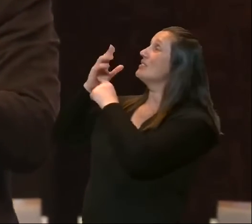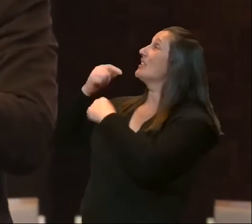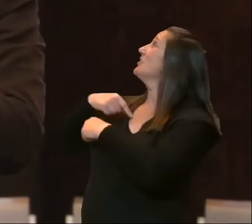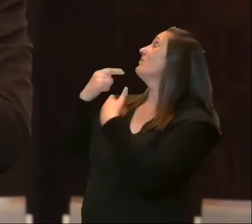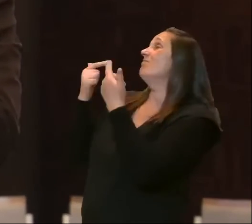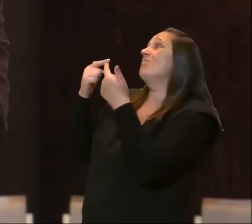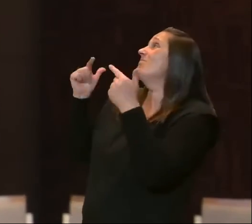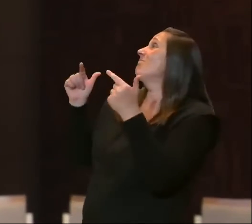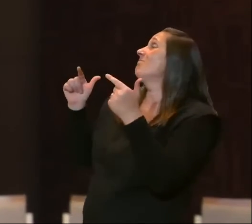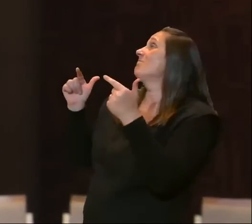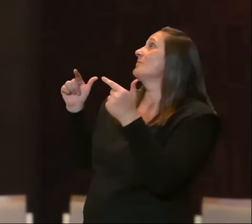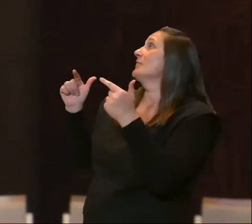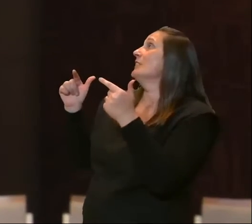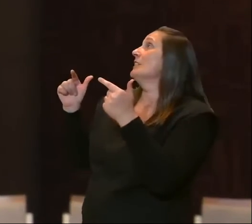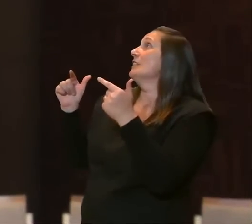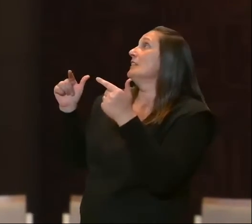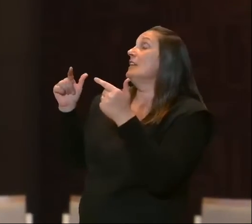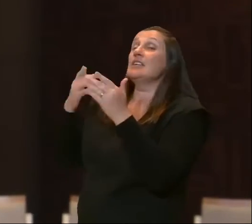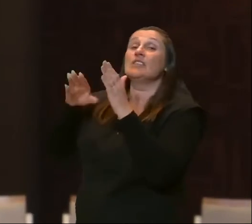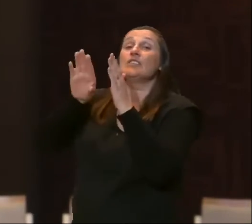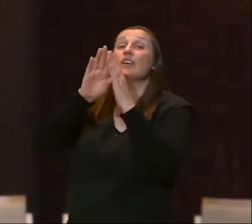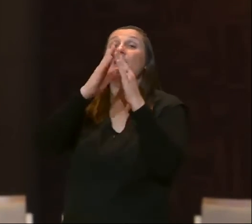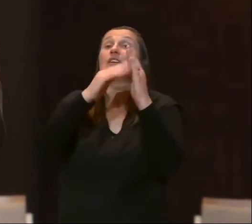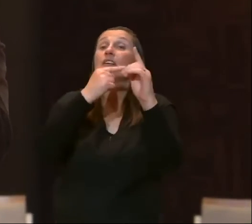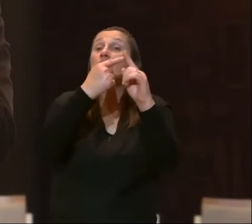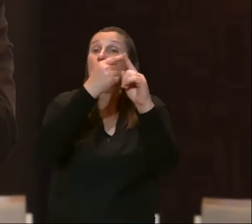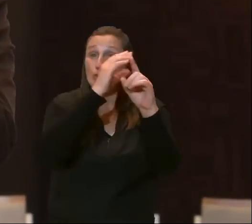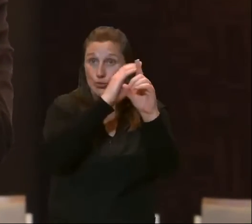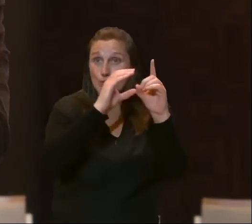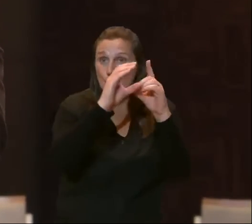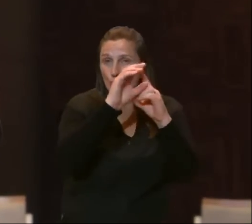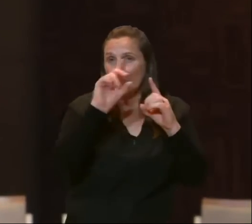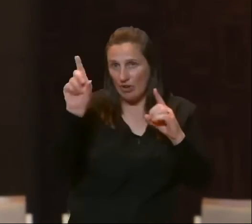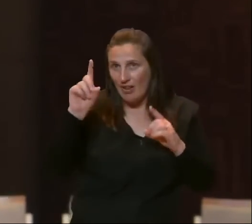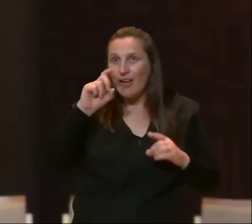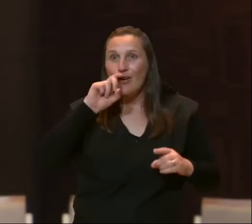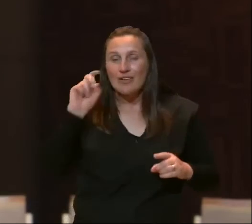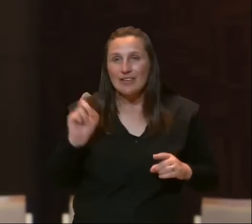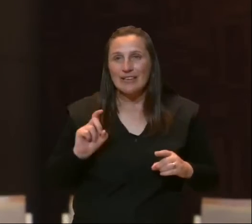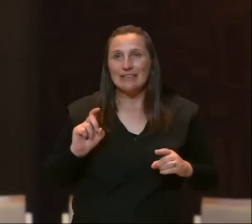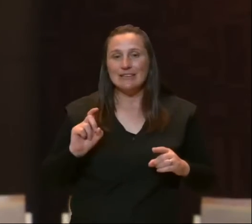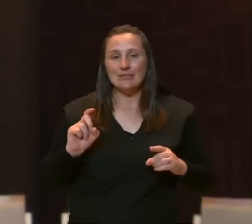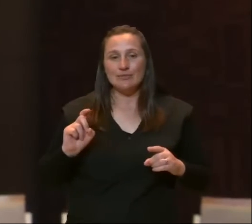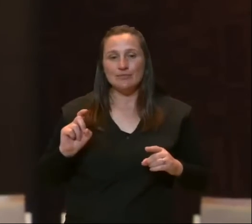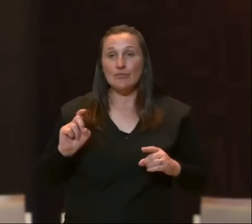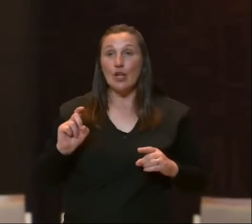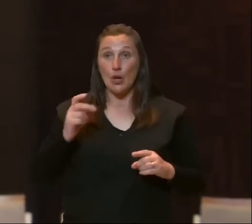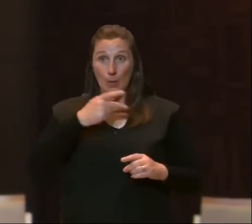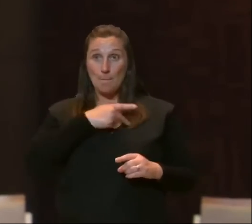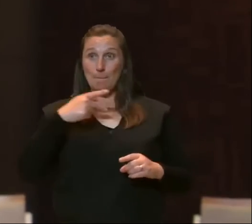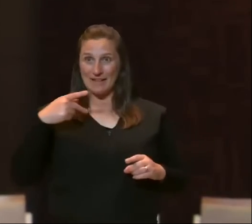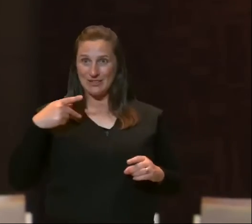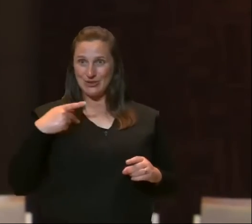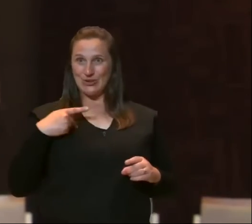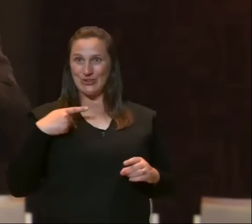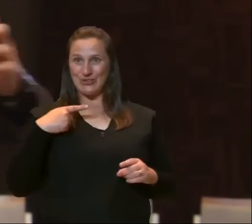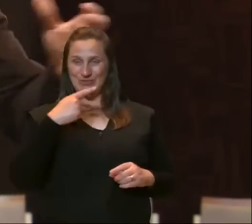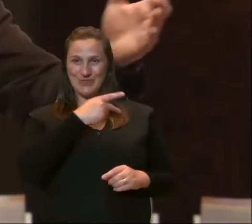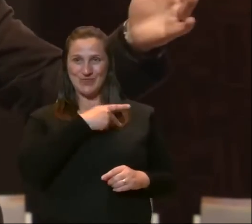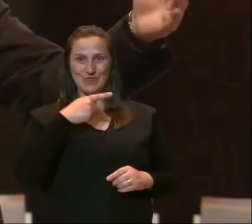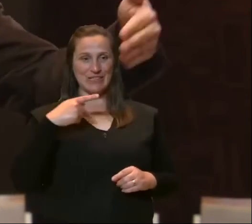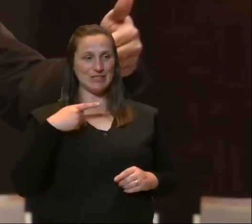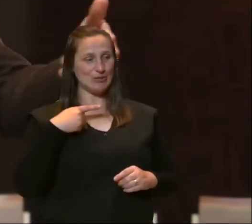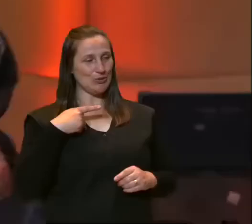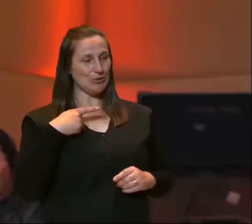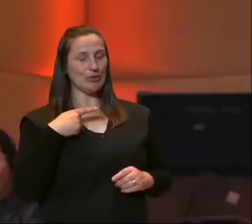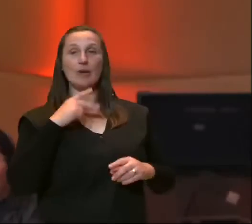entenda. Quando ele chega na igreja, no culto, o pastor vem trazer um presente para ele. Ele não sabe de onde veio.